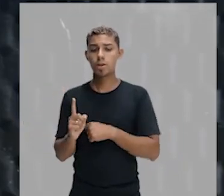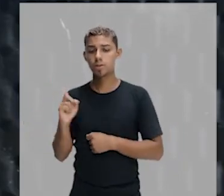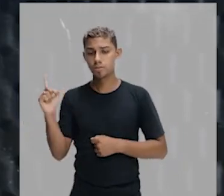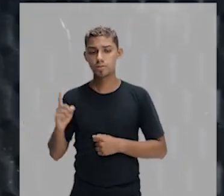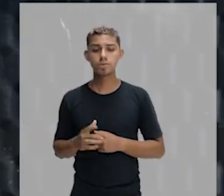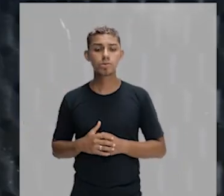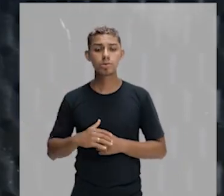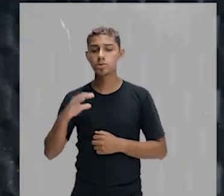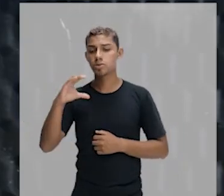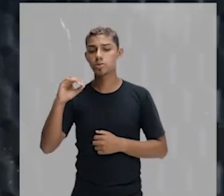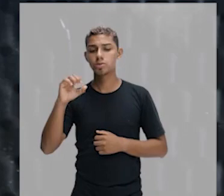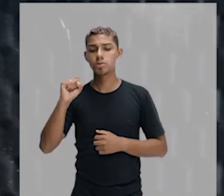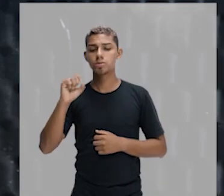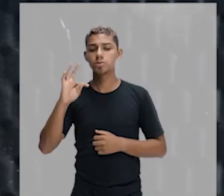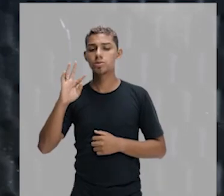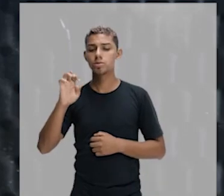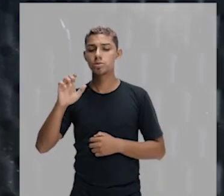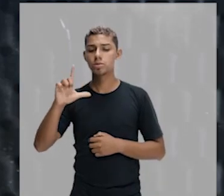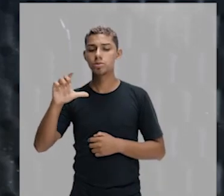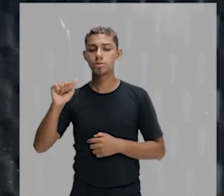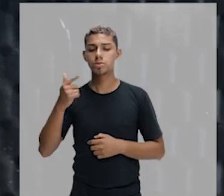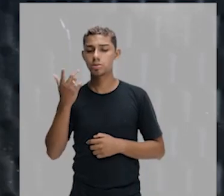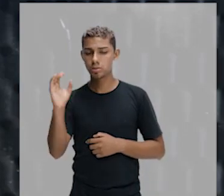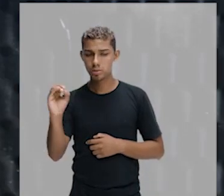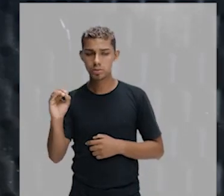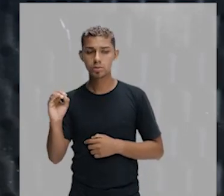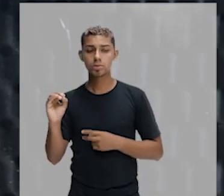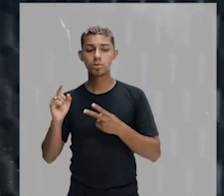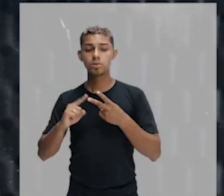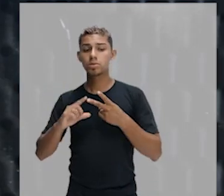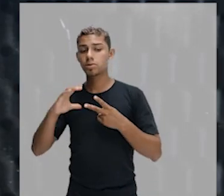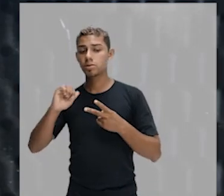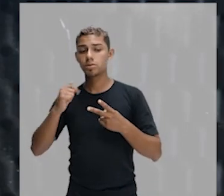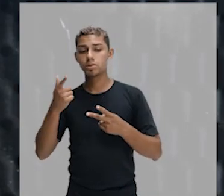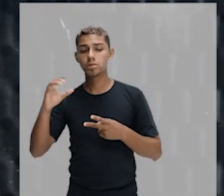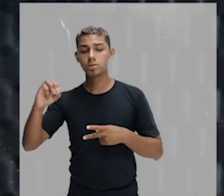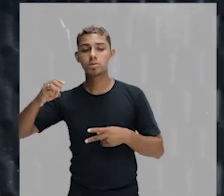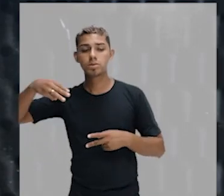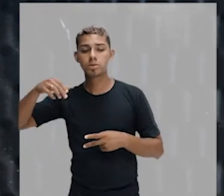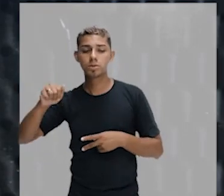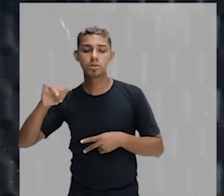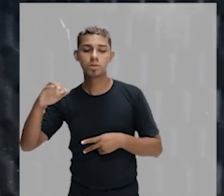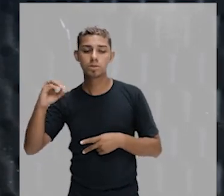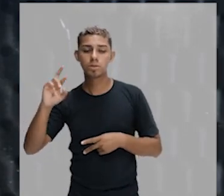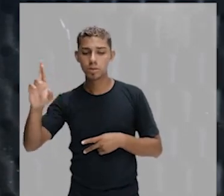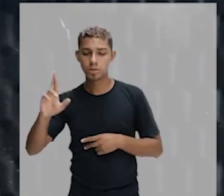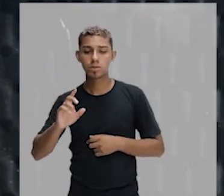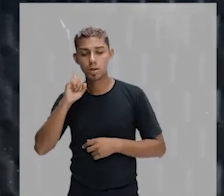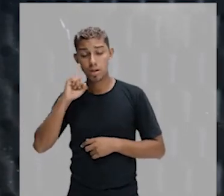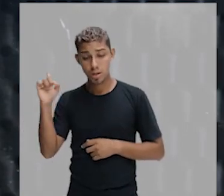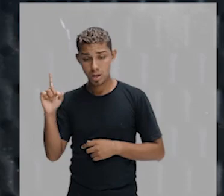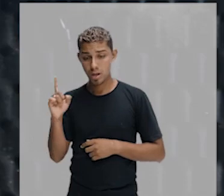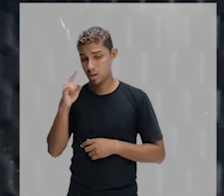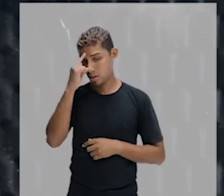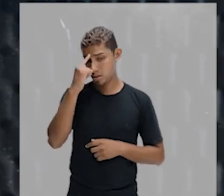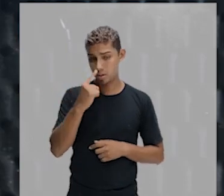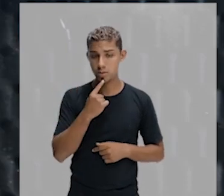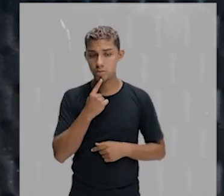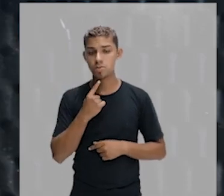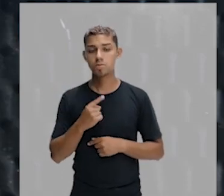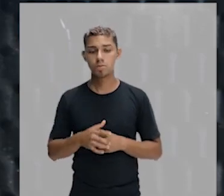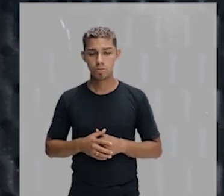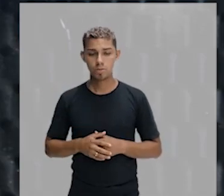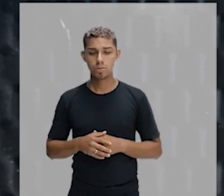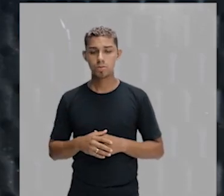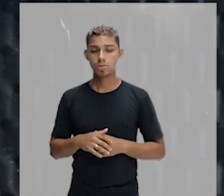na constelação de Cão Maior, tá, ok? Então nós temos aqui na figura ao lado, né, a constelação de Cão